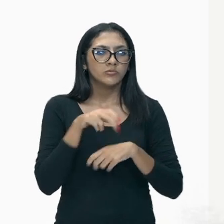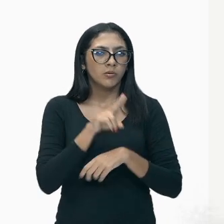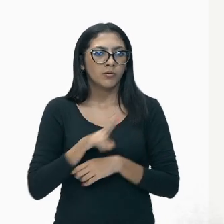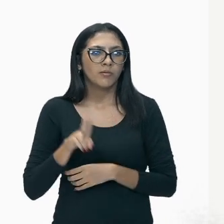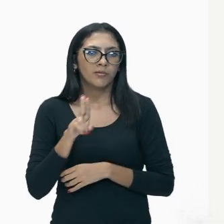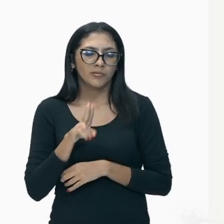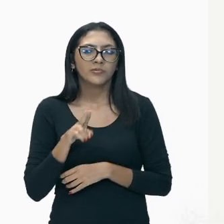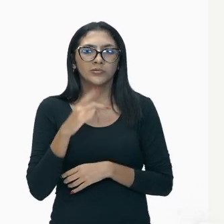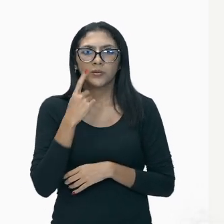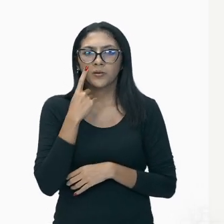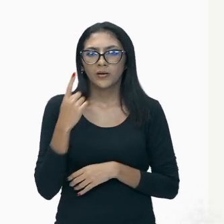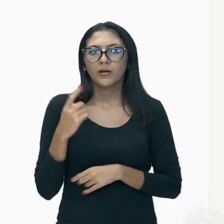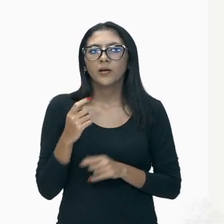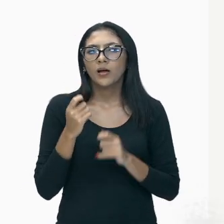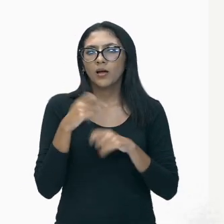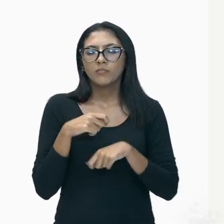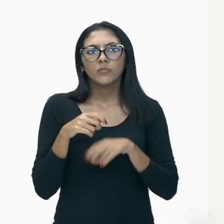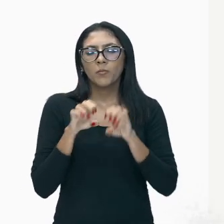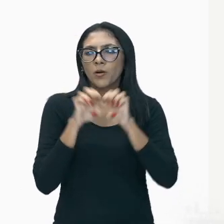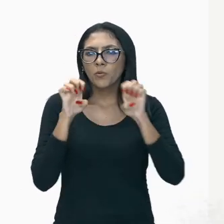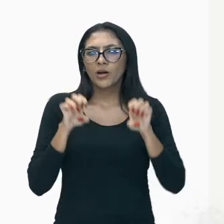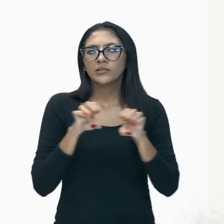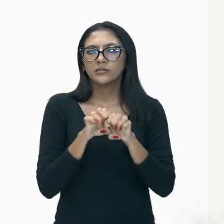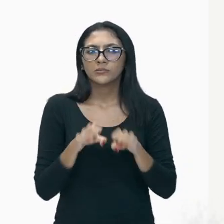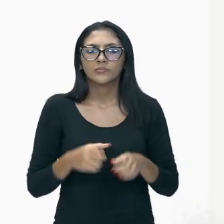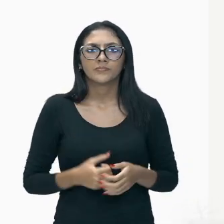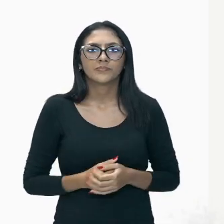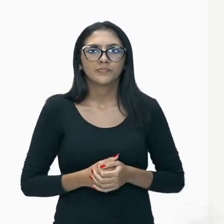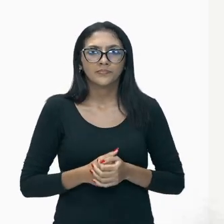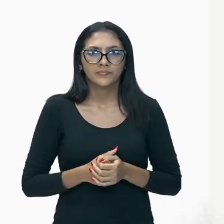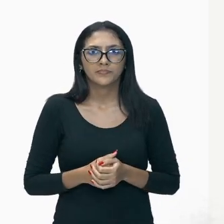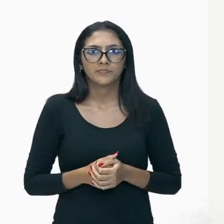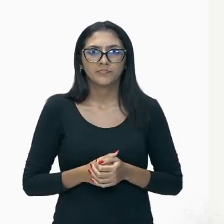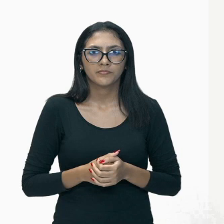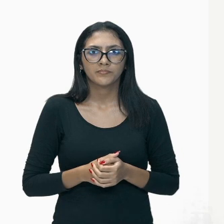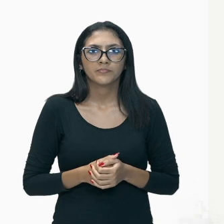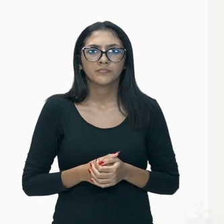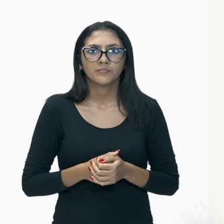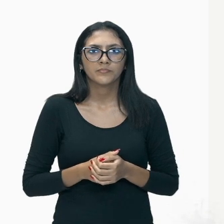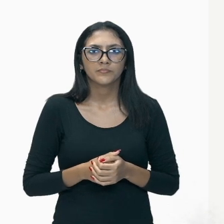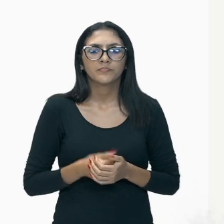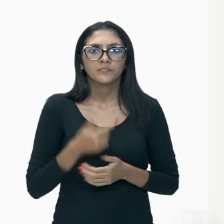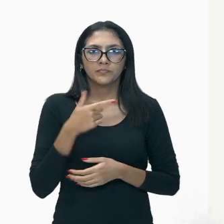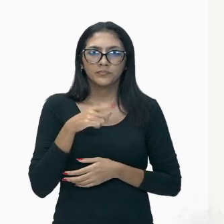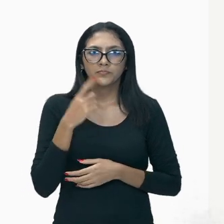usar esta equação. Aí eu tenho aqui, ó, energia